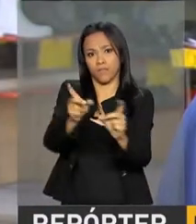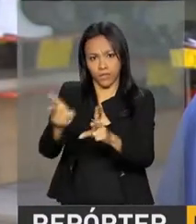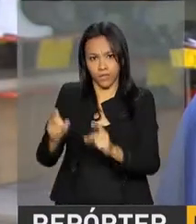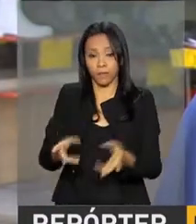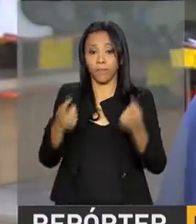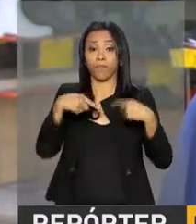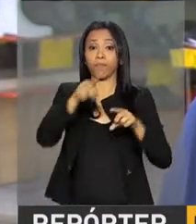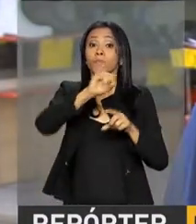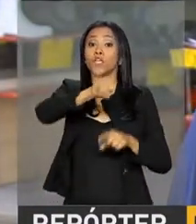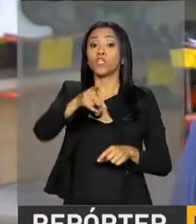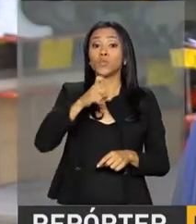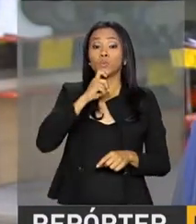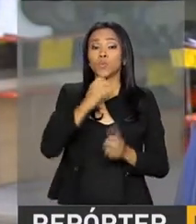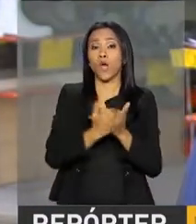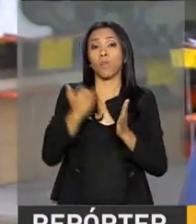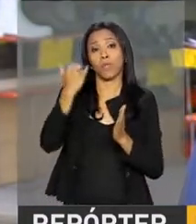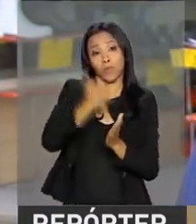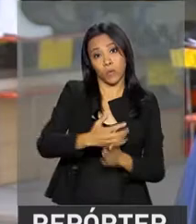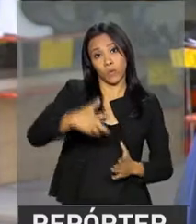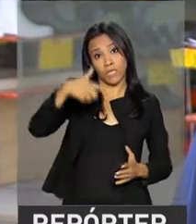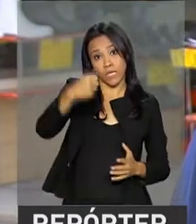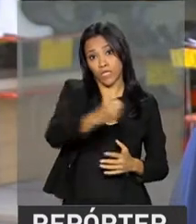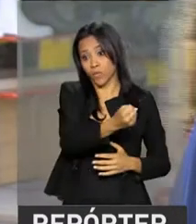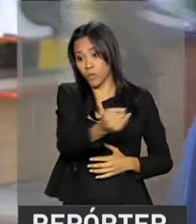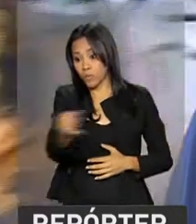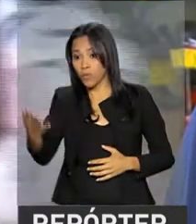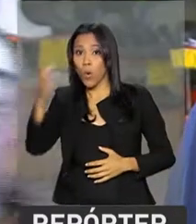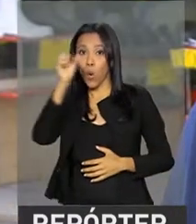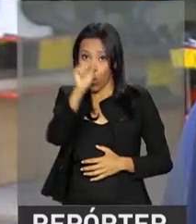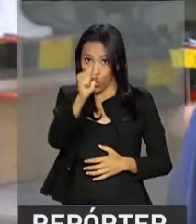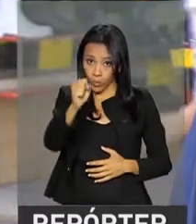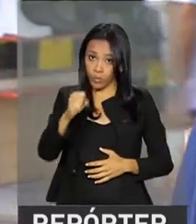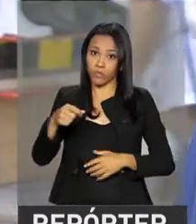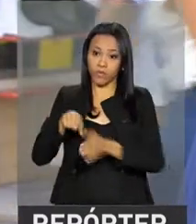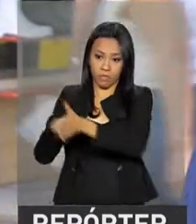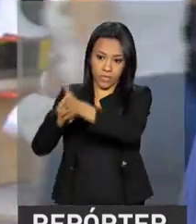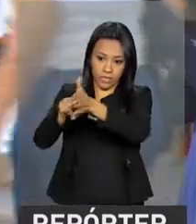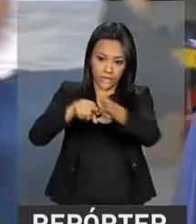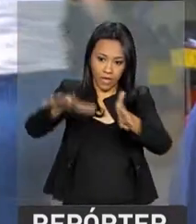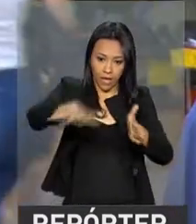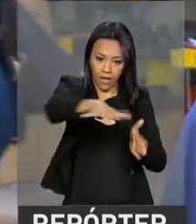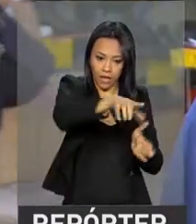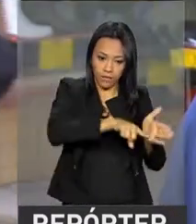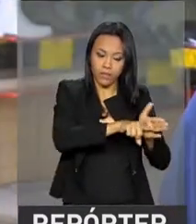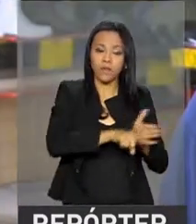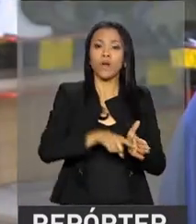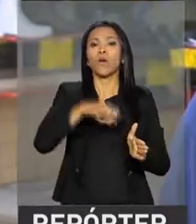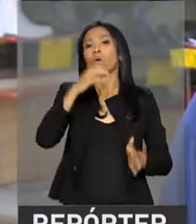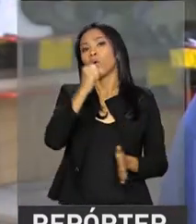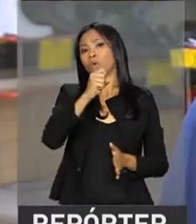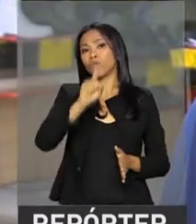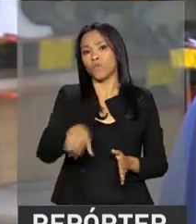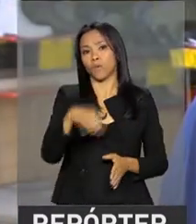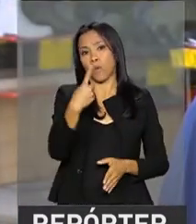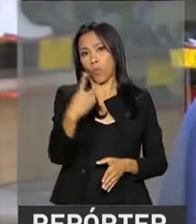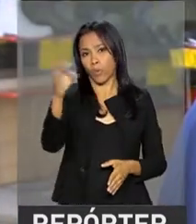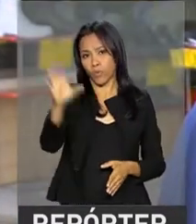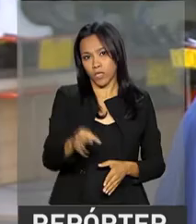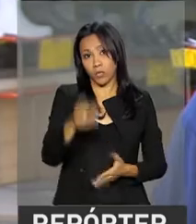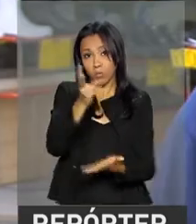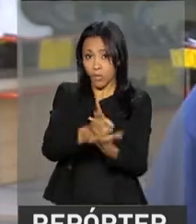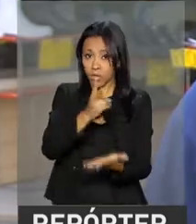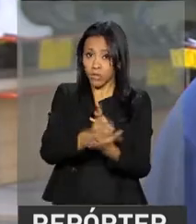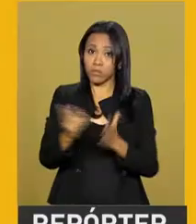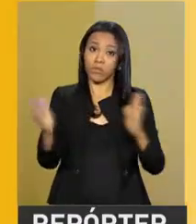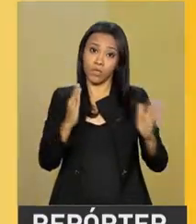em julho cresceram em 7 das 8 atividades pesquisadas. O avanço foi de 3,1% em relação ao mesmo período do